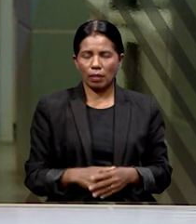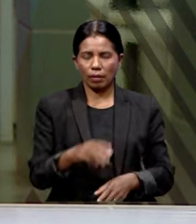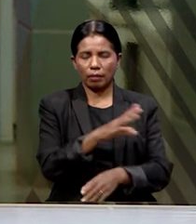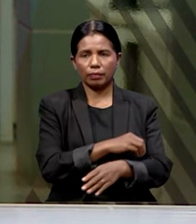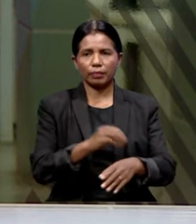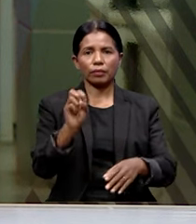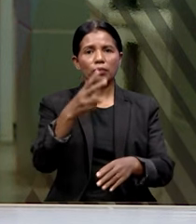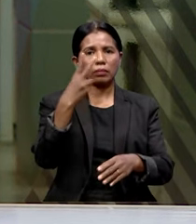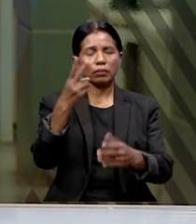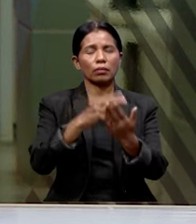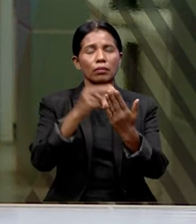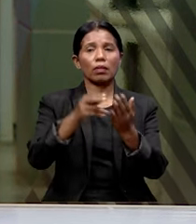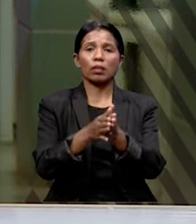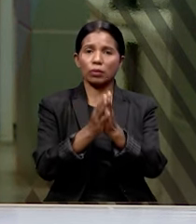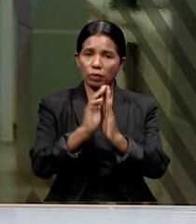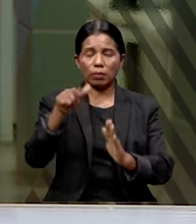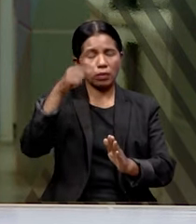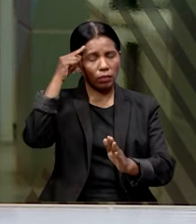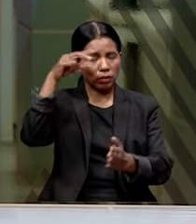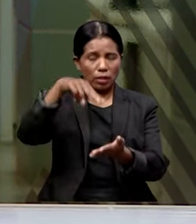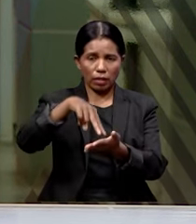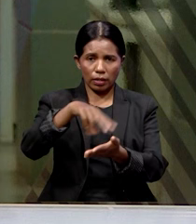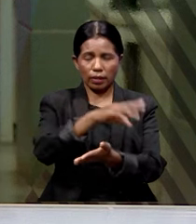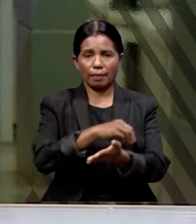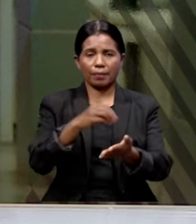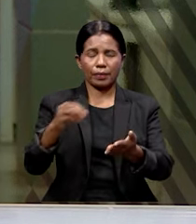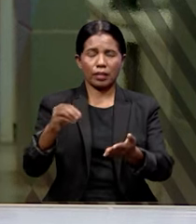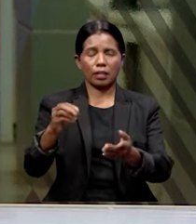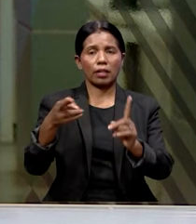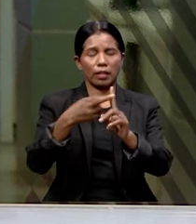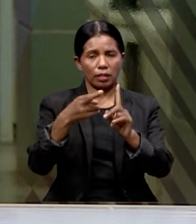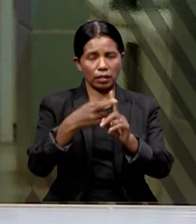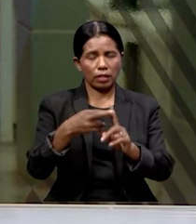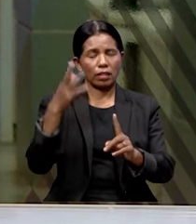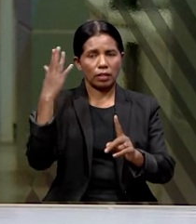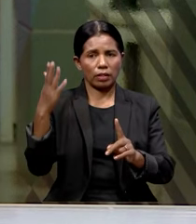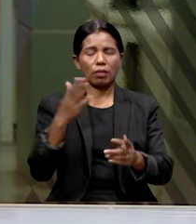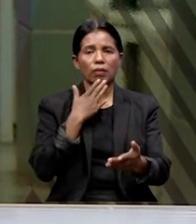Sobrevivente 12 de novembro, russo governo atuaria em monumento massacre Santa Cruz, Rodigno.